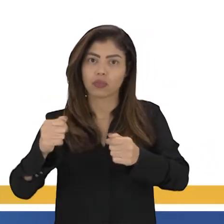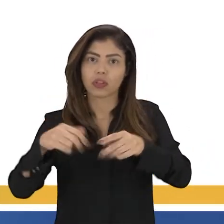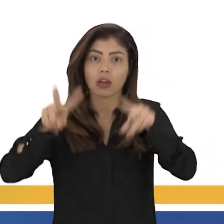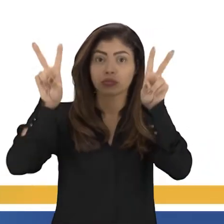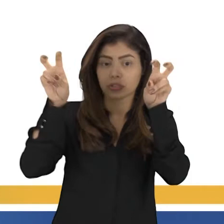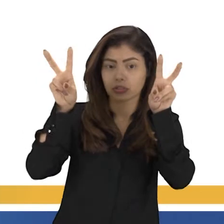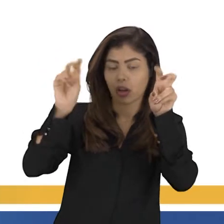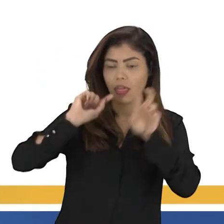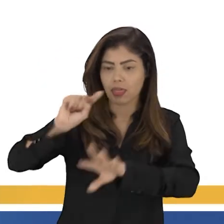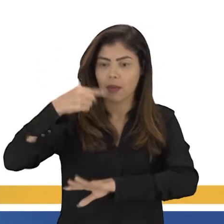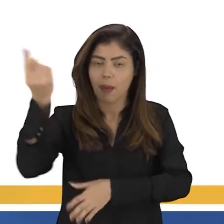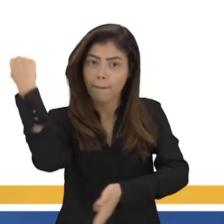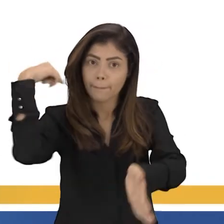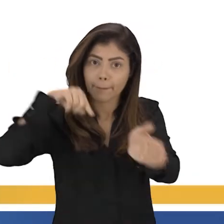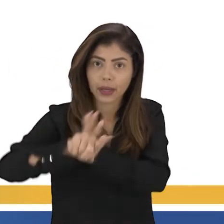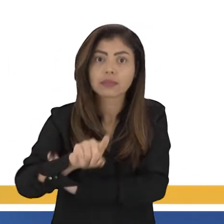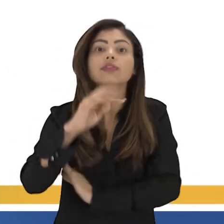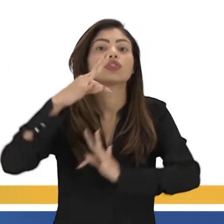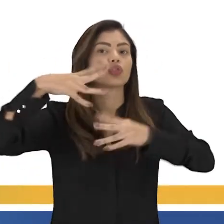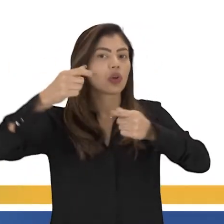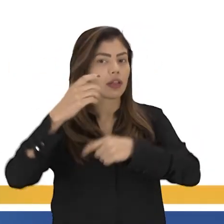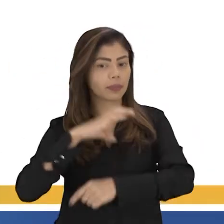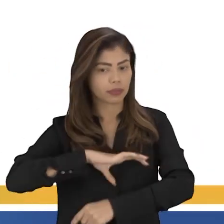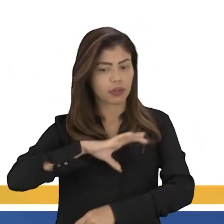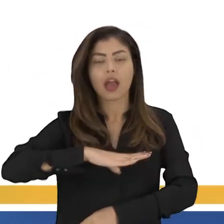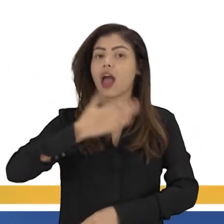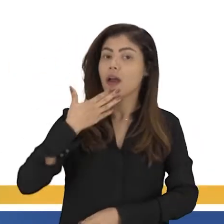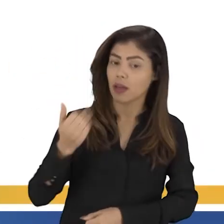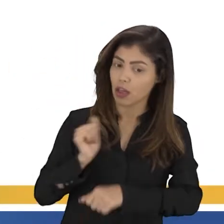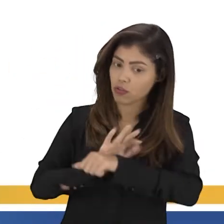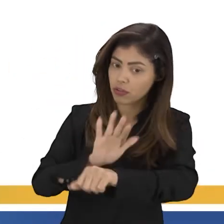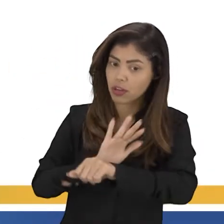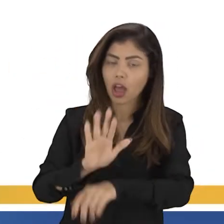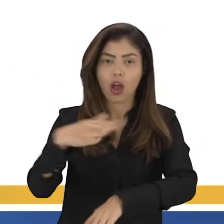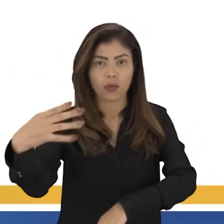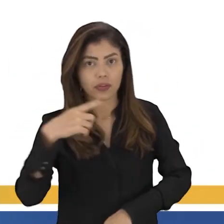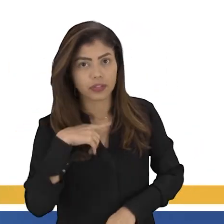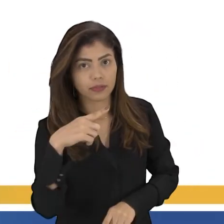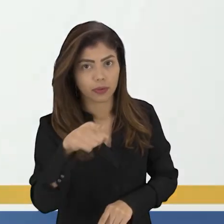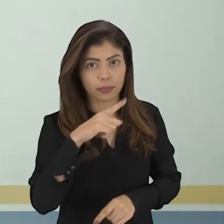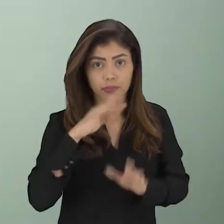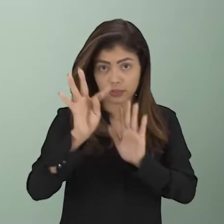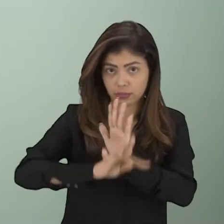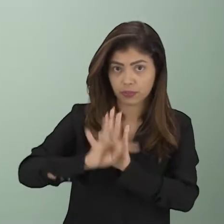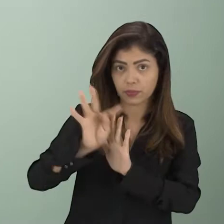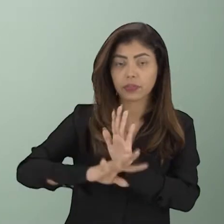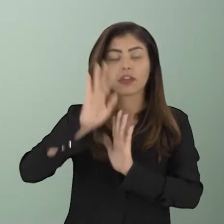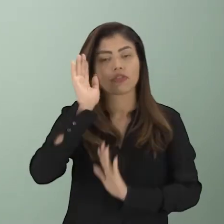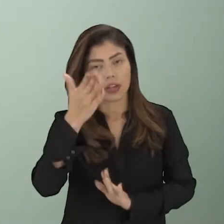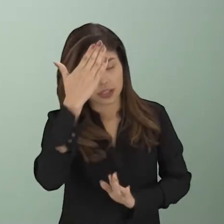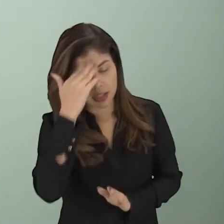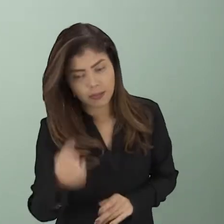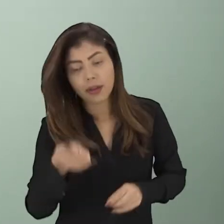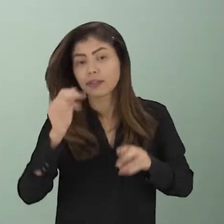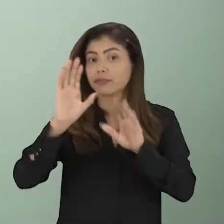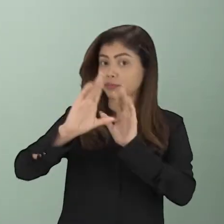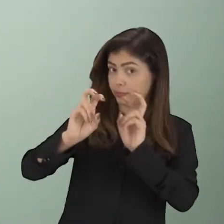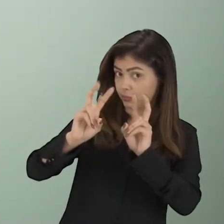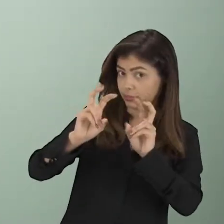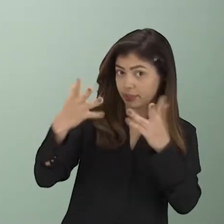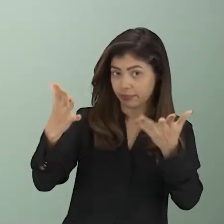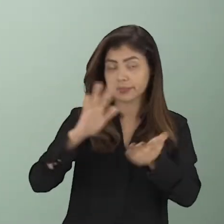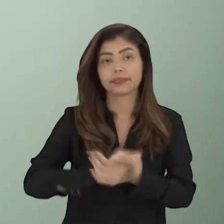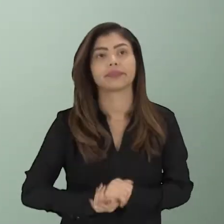fonte e vai passar para a pergunta que está toda em português. Isso vai te ajudar muito, porque quando você for para o texto, você já vai saber do assunto, do